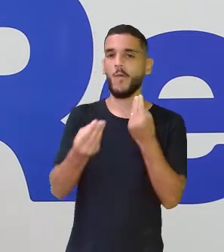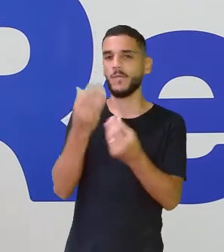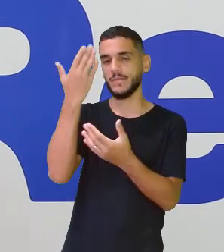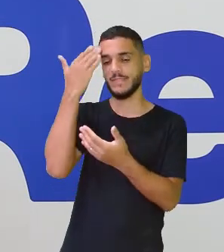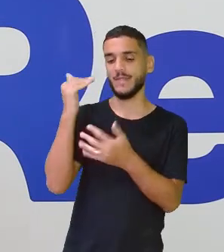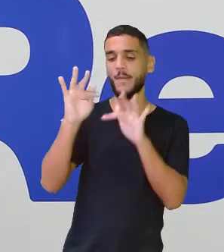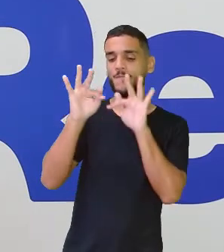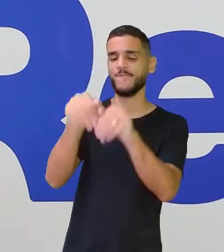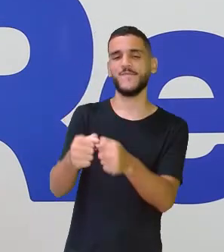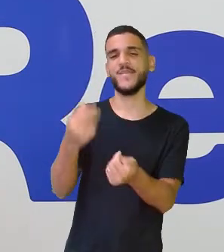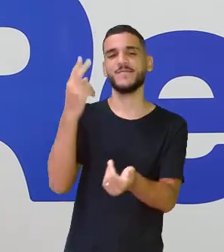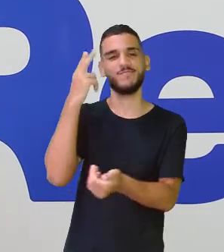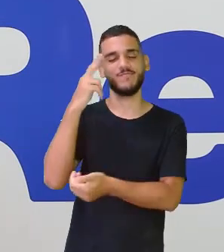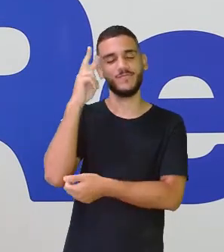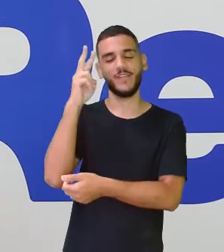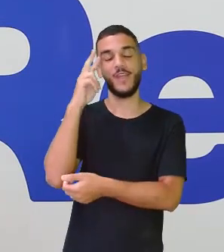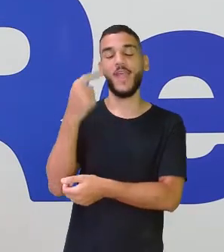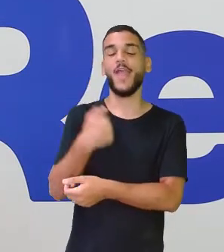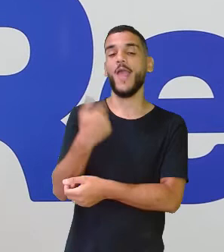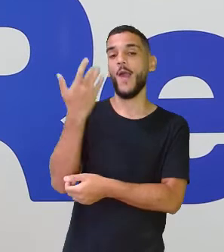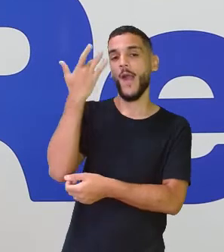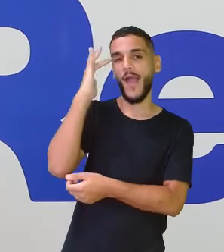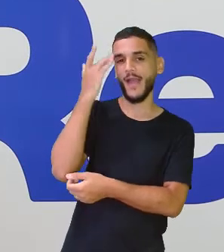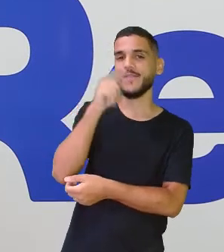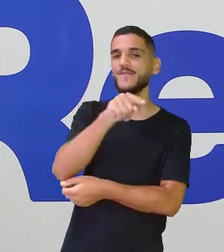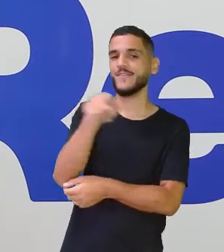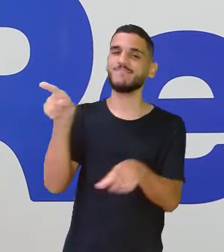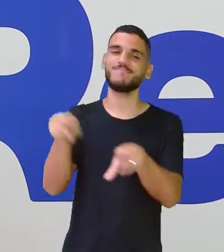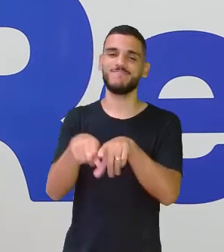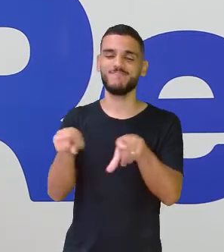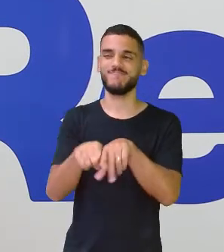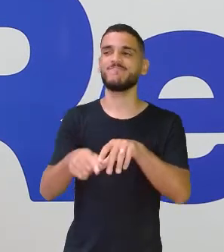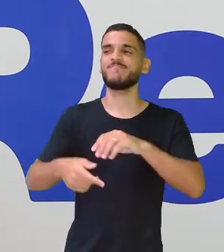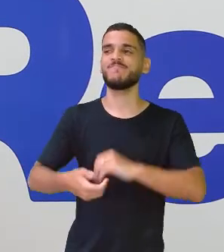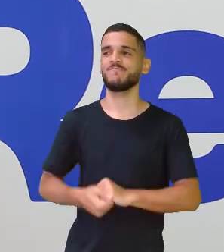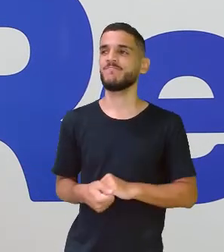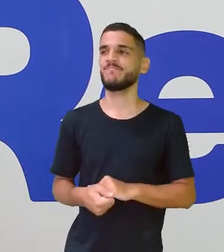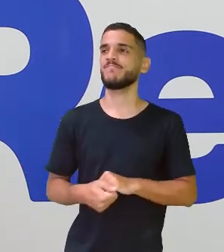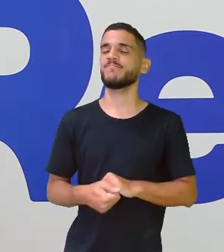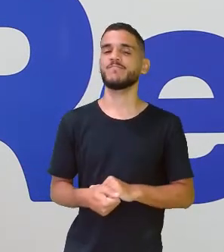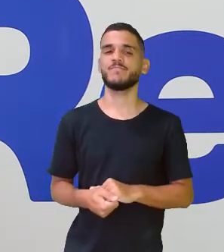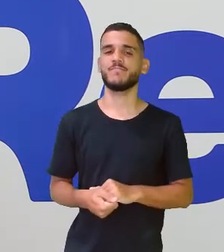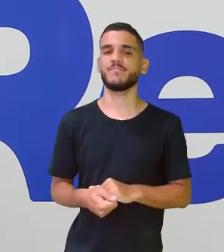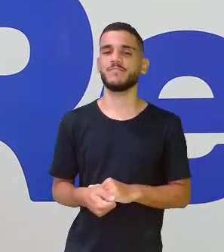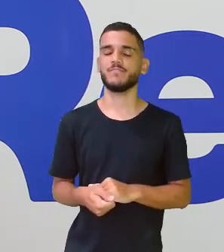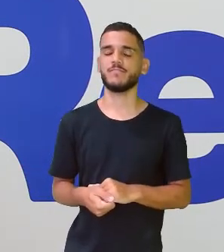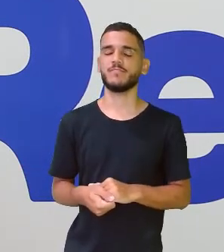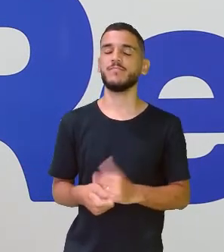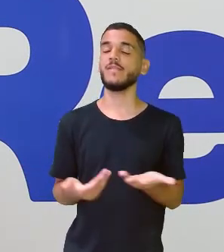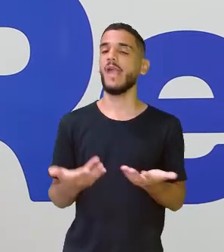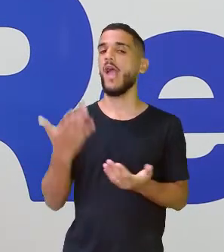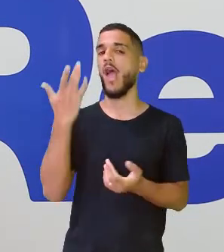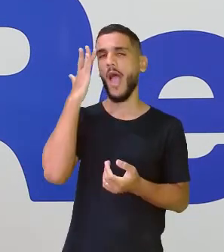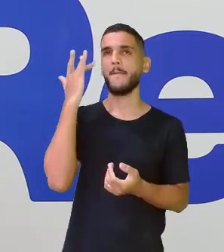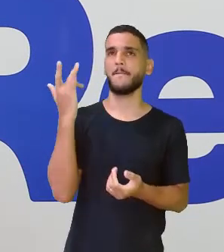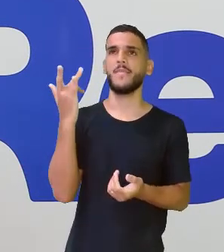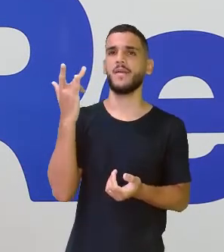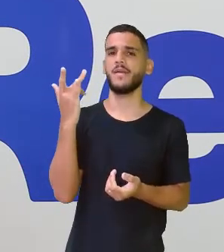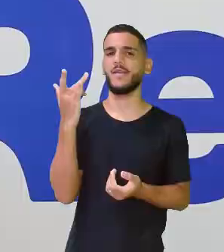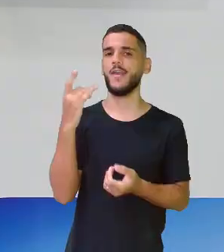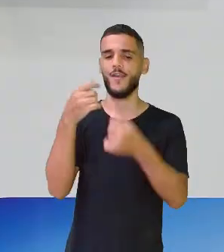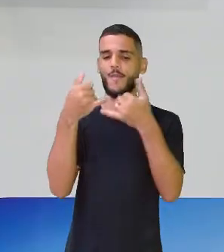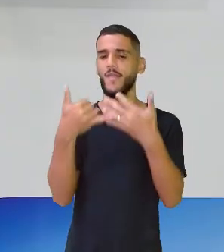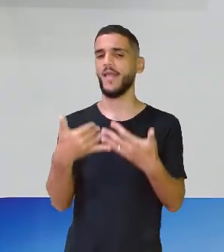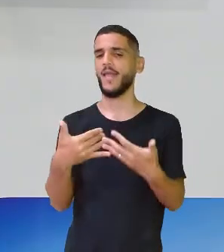tenha ficado, viu? E acessem aí a árvore de livros. Pois é, será que amanhã eles nos contarão, professora,